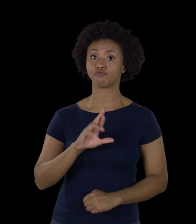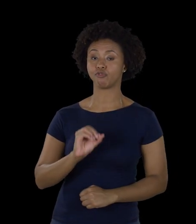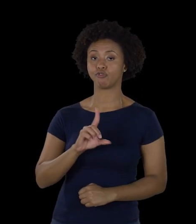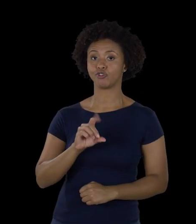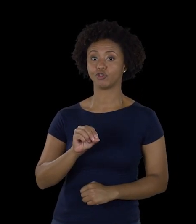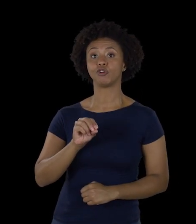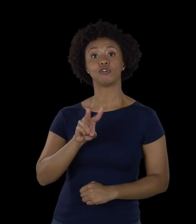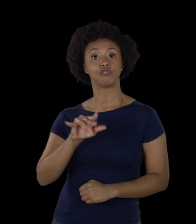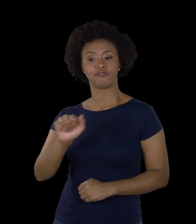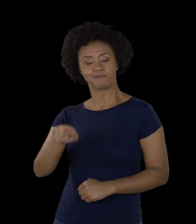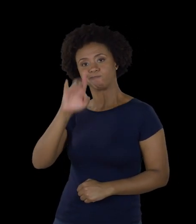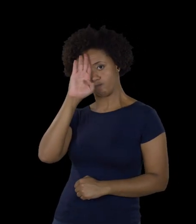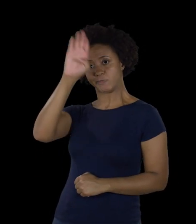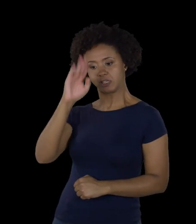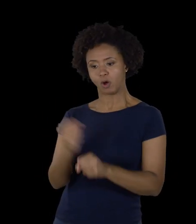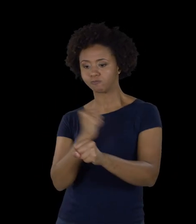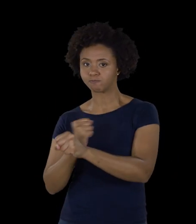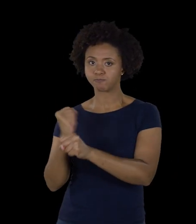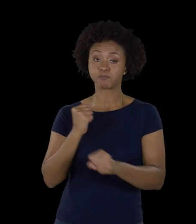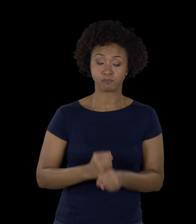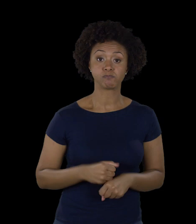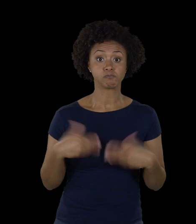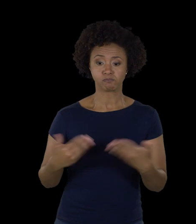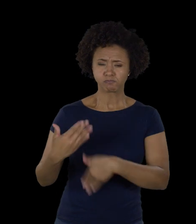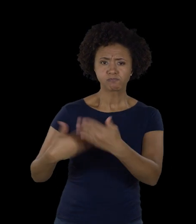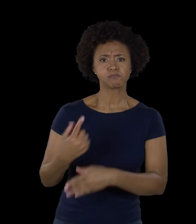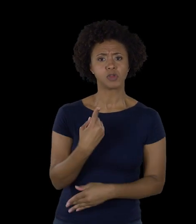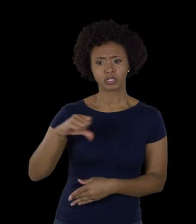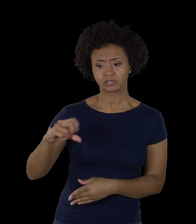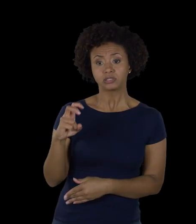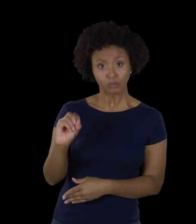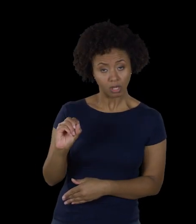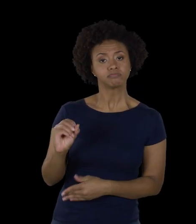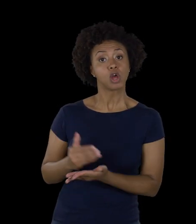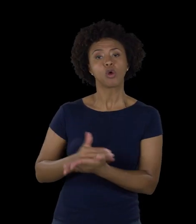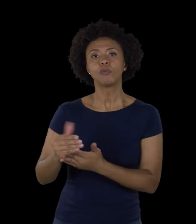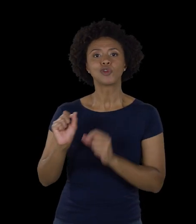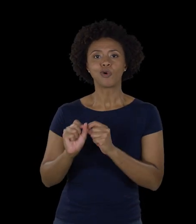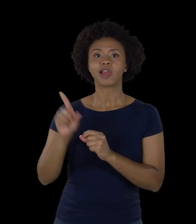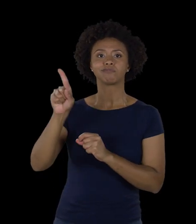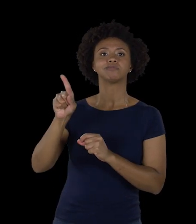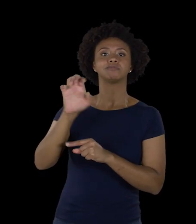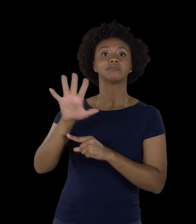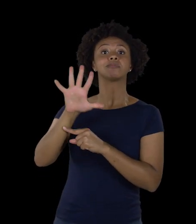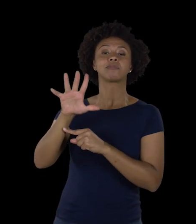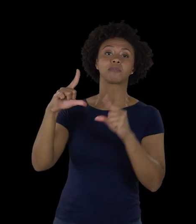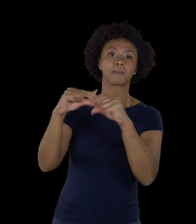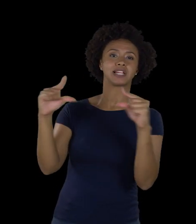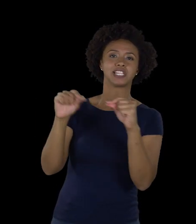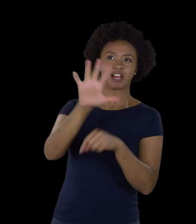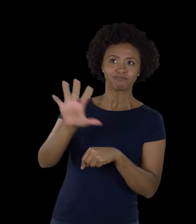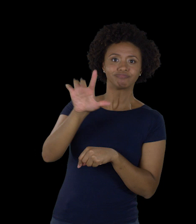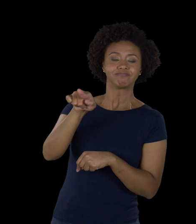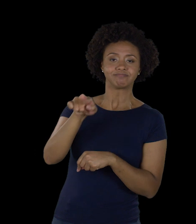prioritário. No final da década de 1950, começa também a construção de Brasília, que vai substituir